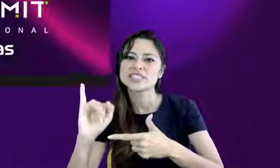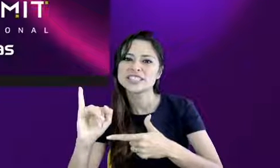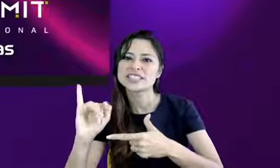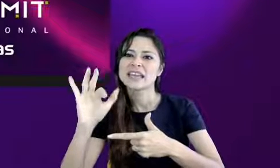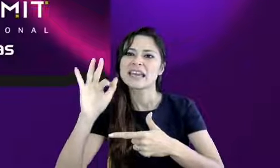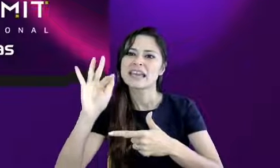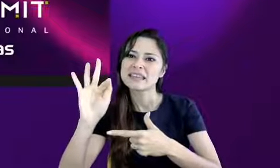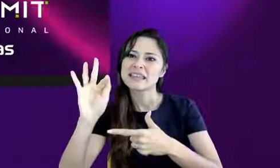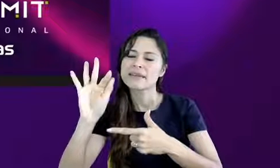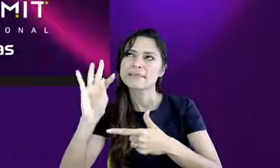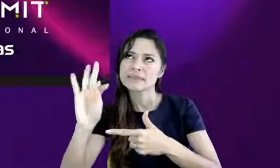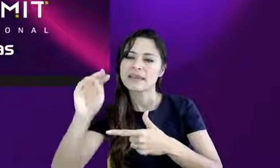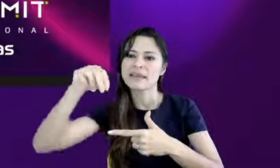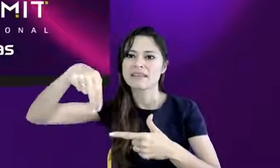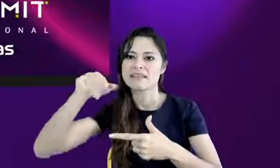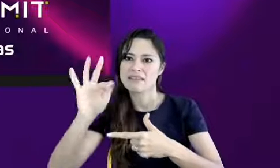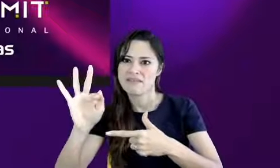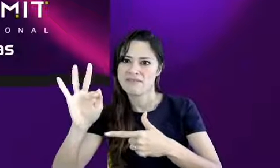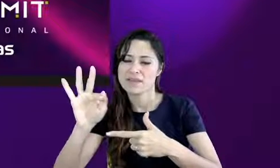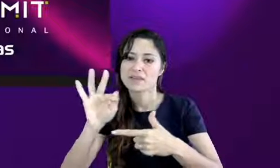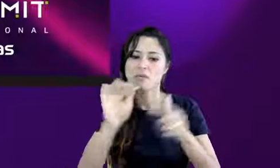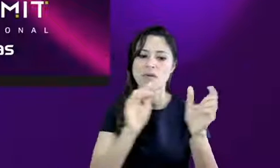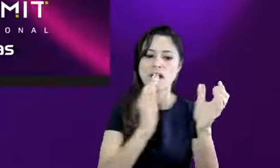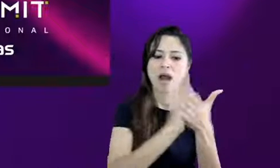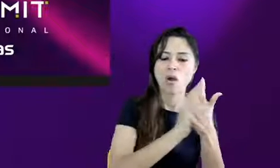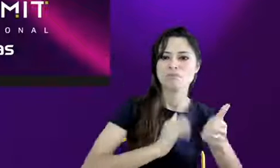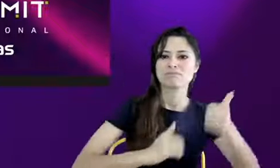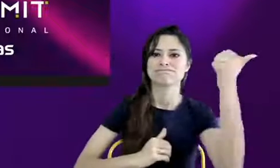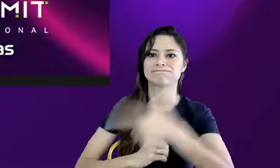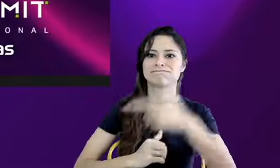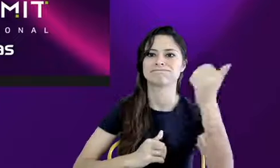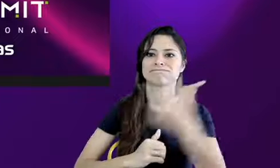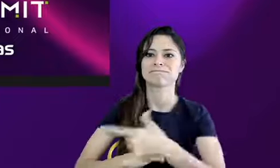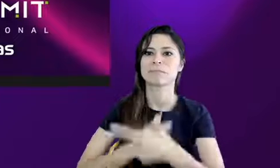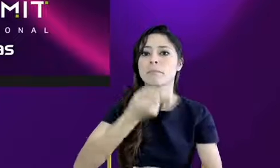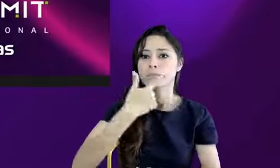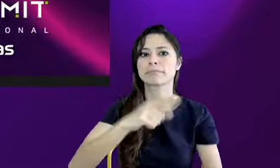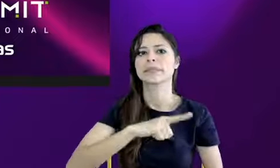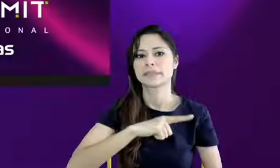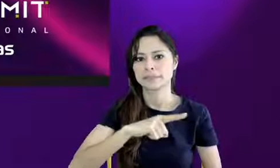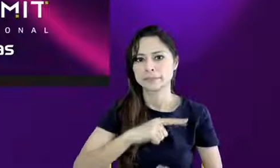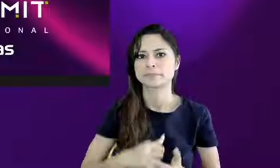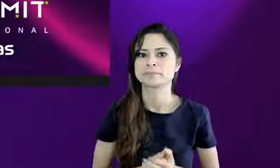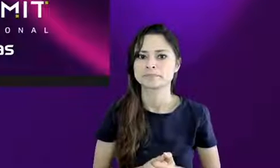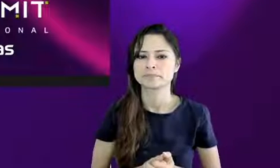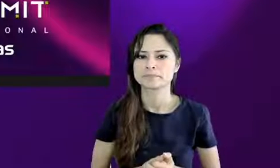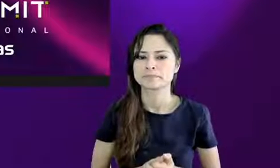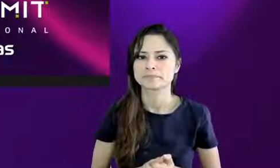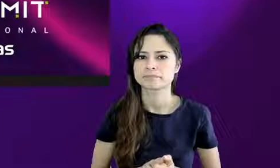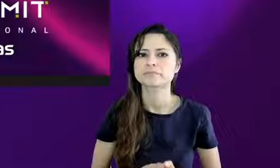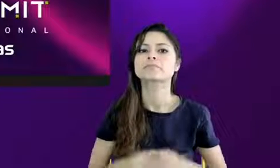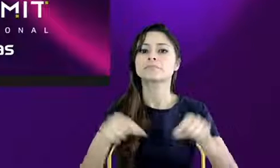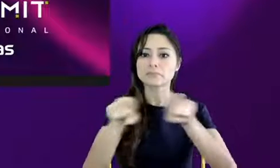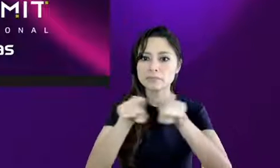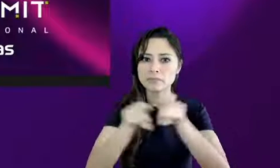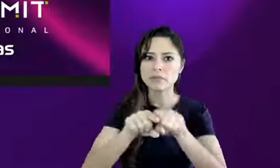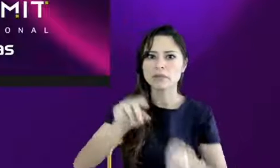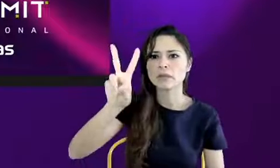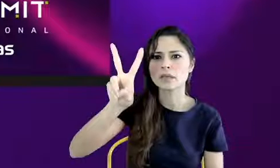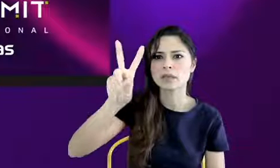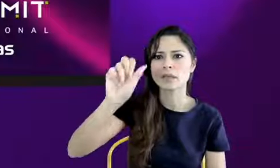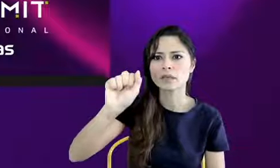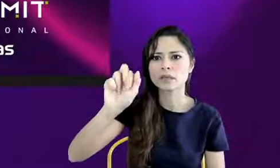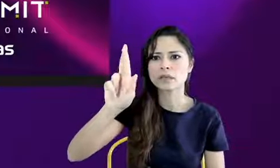esse posicionamento do vedolizumab. Na retocolite ulcerativa, nós temos um estudo head-to-head, que é o VARSITY. Nesse estudo,